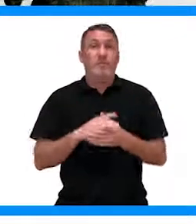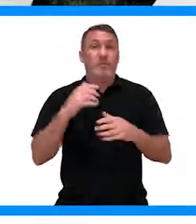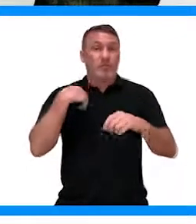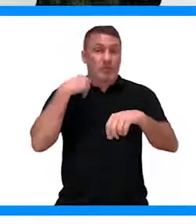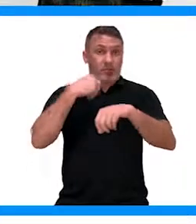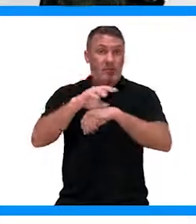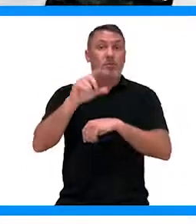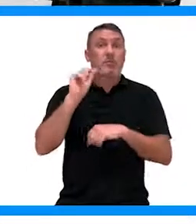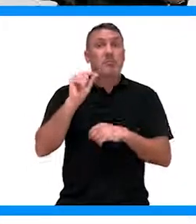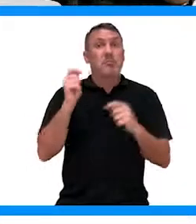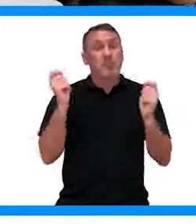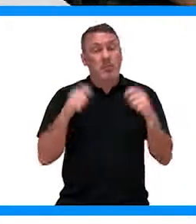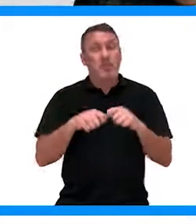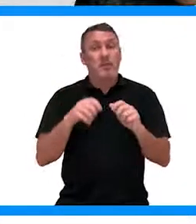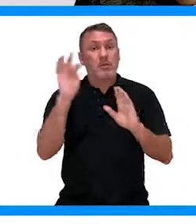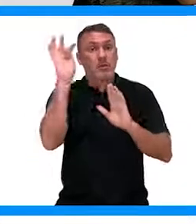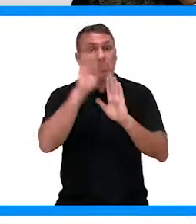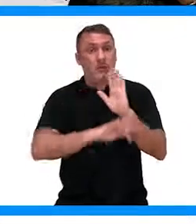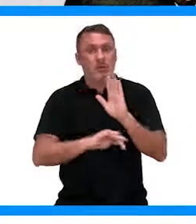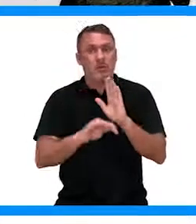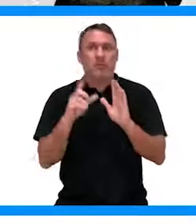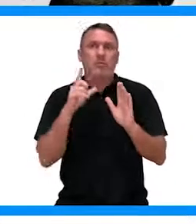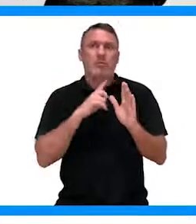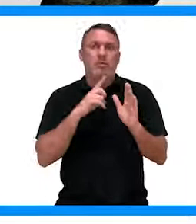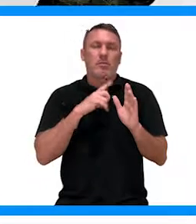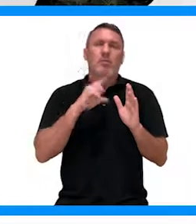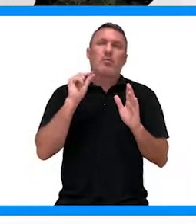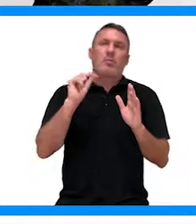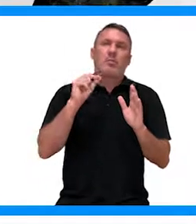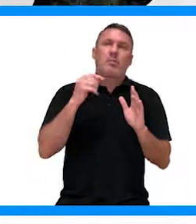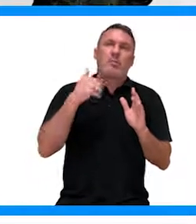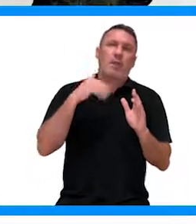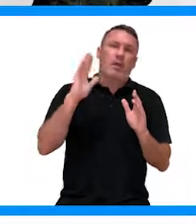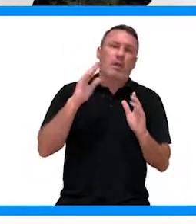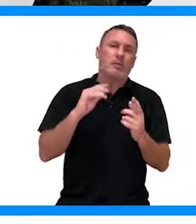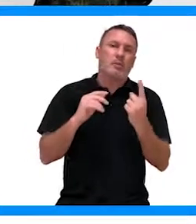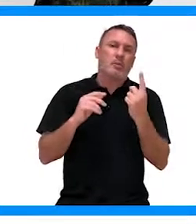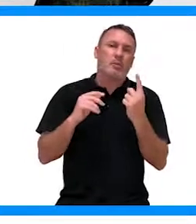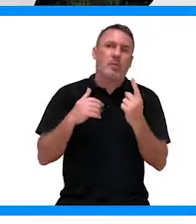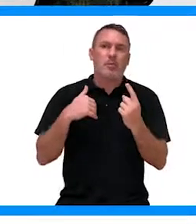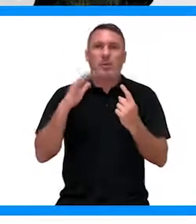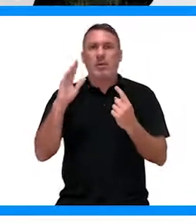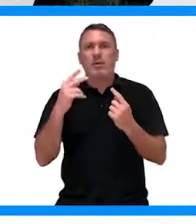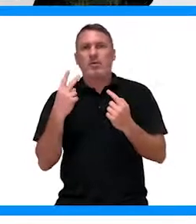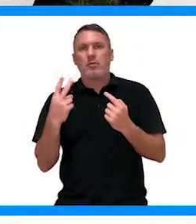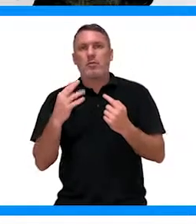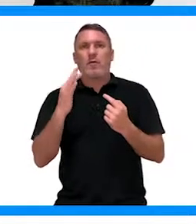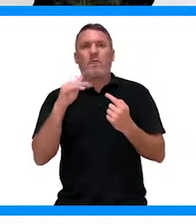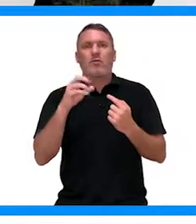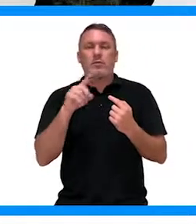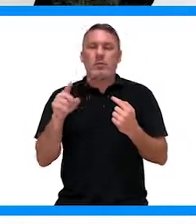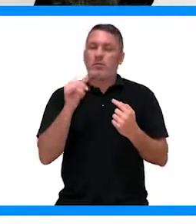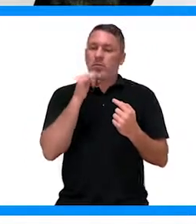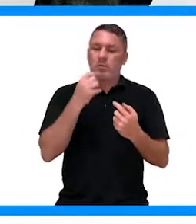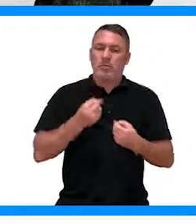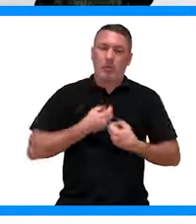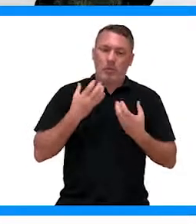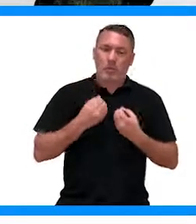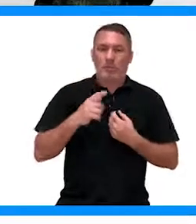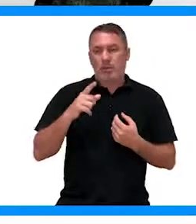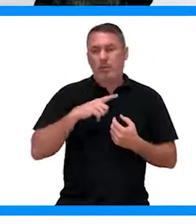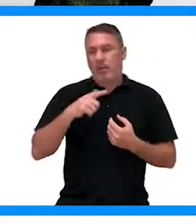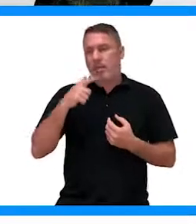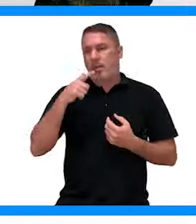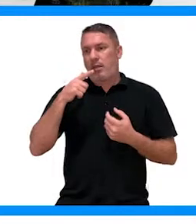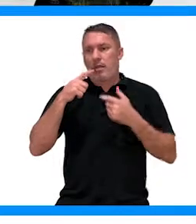outra. Como eu disse, pode ser que um texto pode ou não ter mais de uma função. Então, num poema,